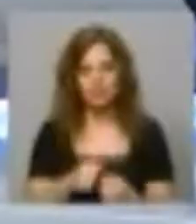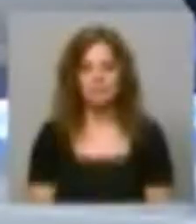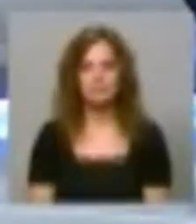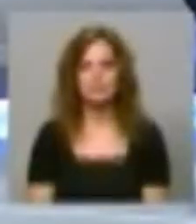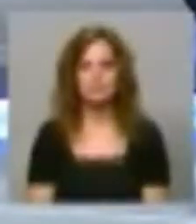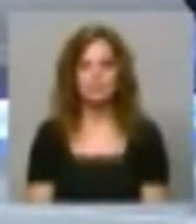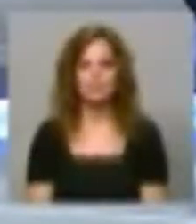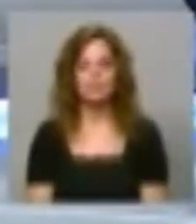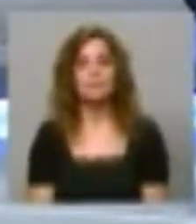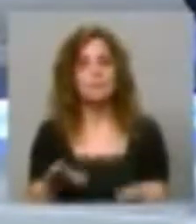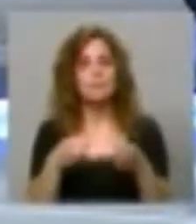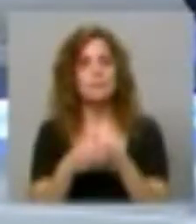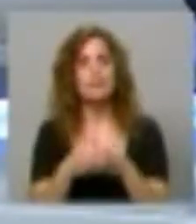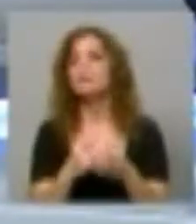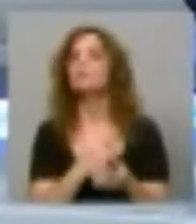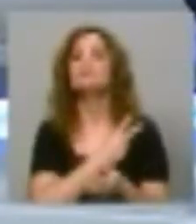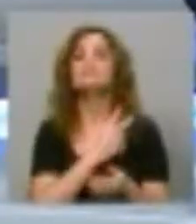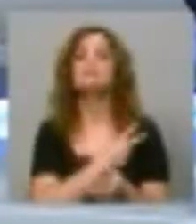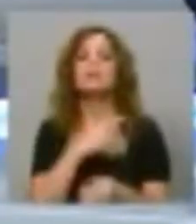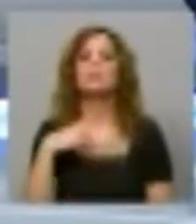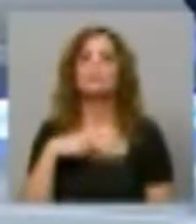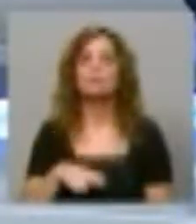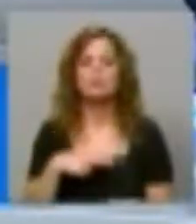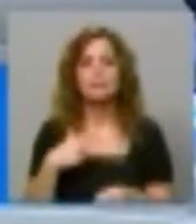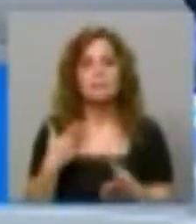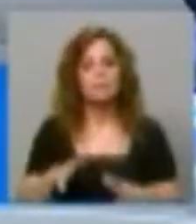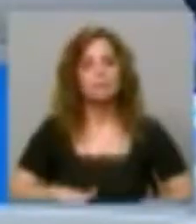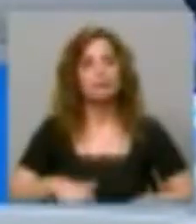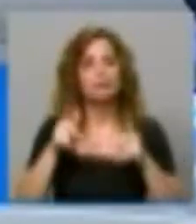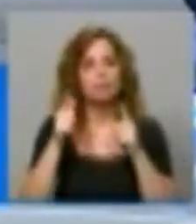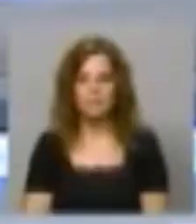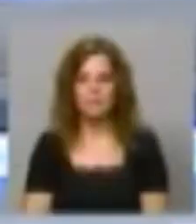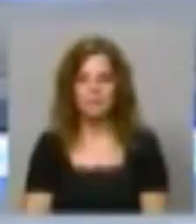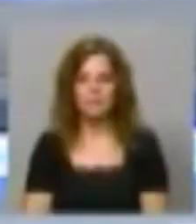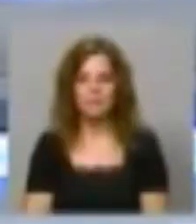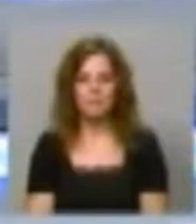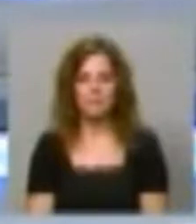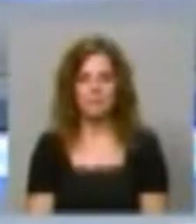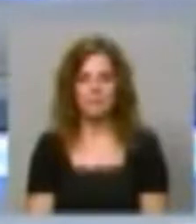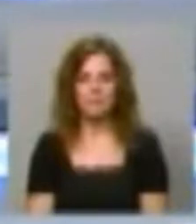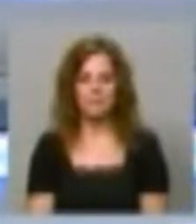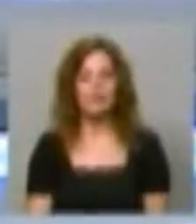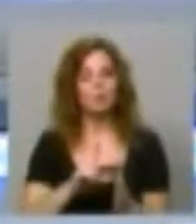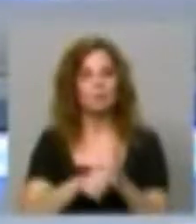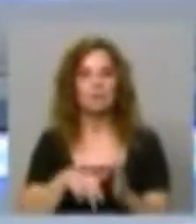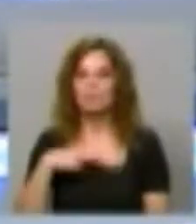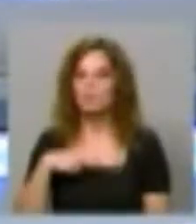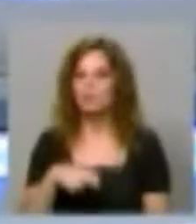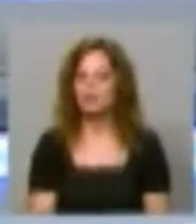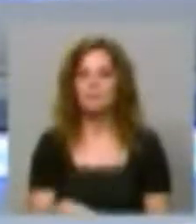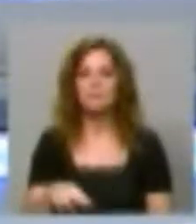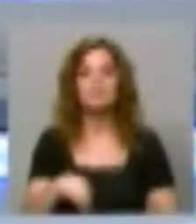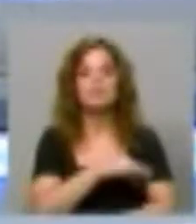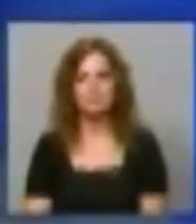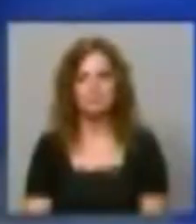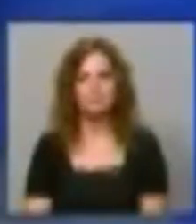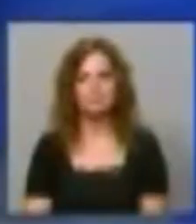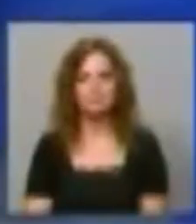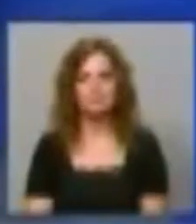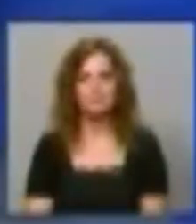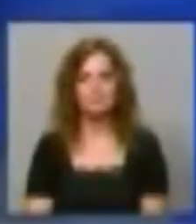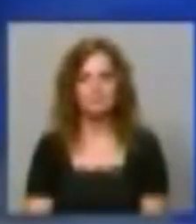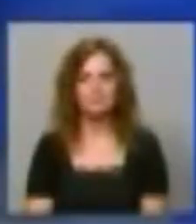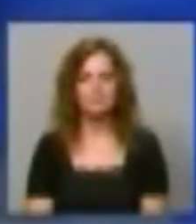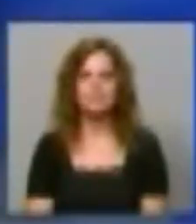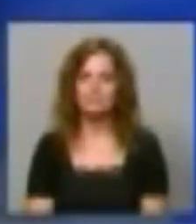italianos e pelo universitário portuguesa está a desenvolver um satélite vai ser um projecto português de arquitetura futurista registo papa são